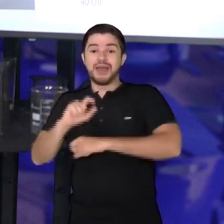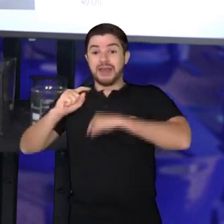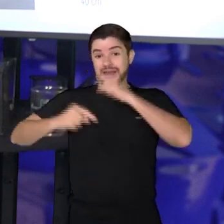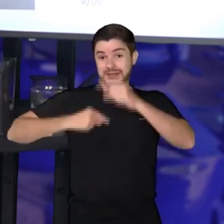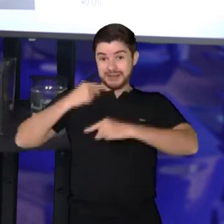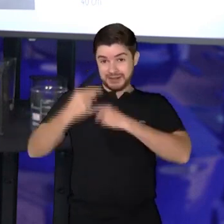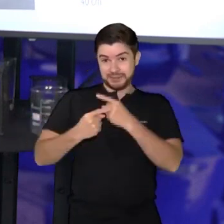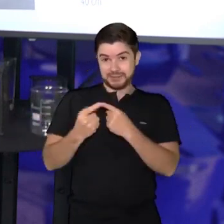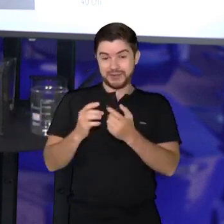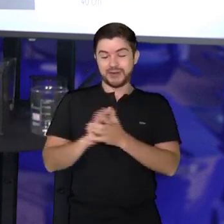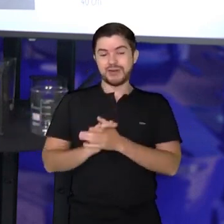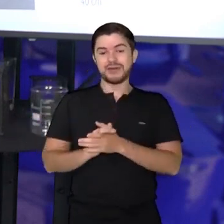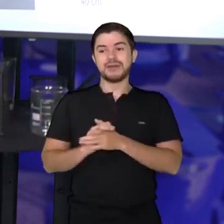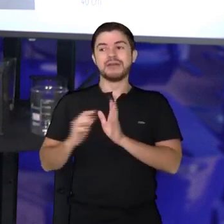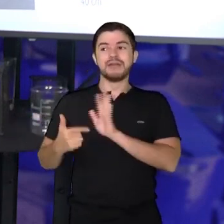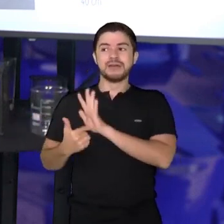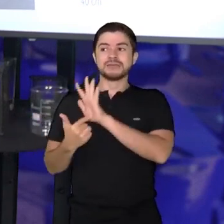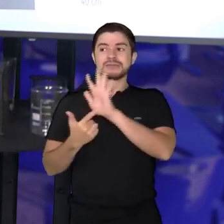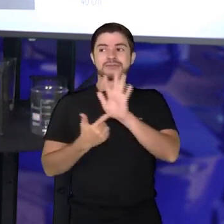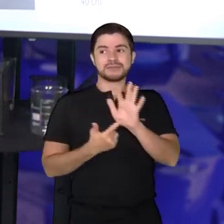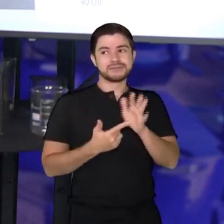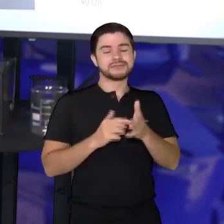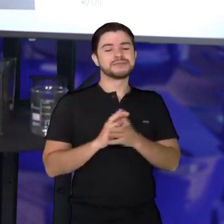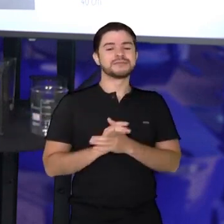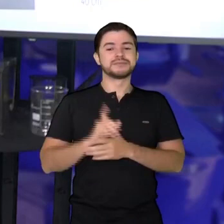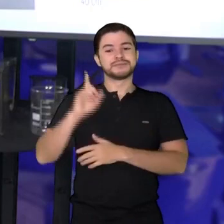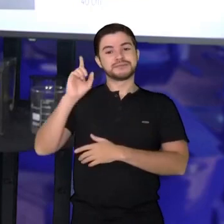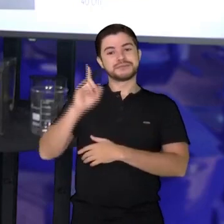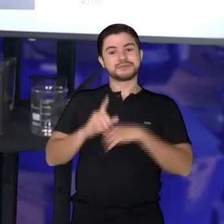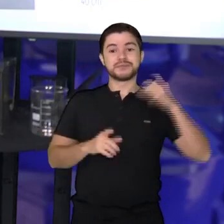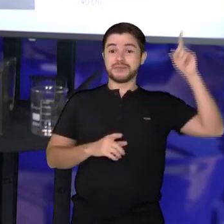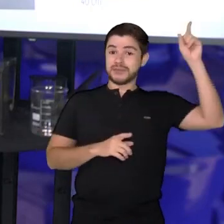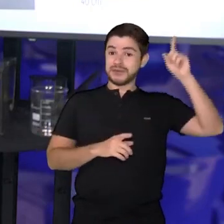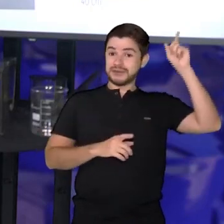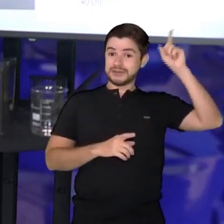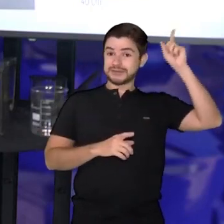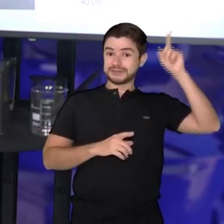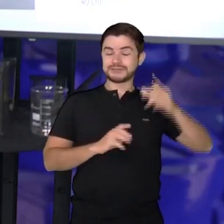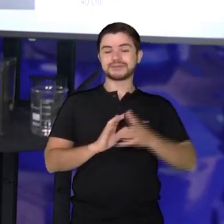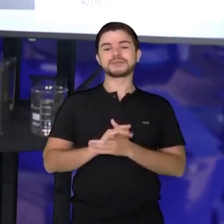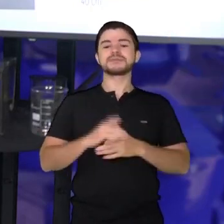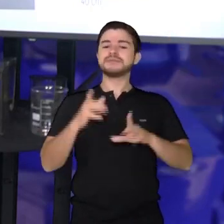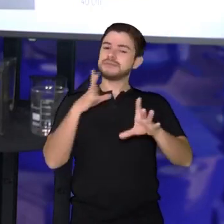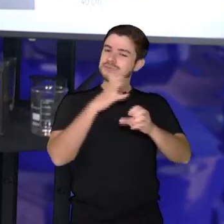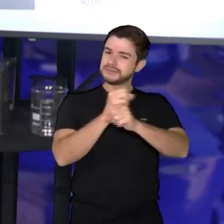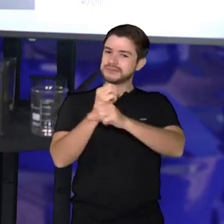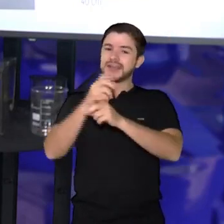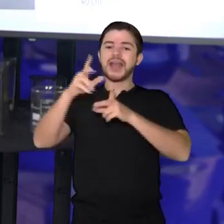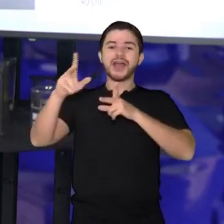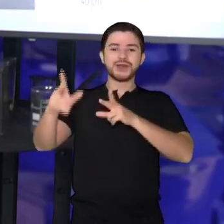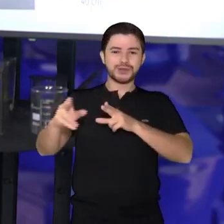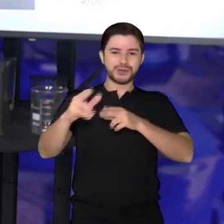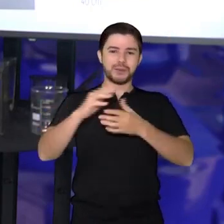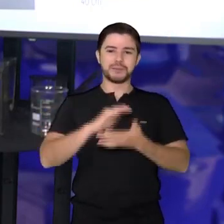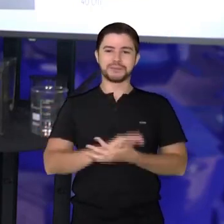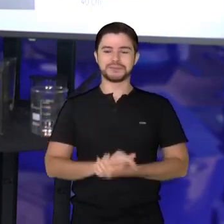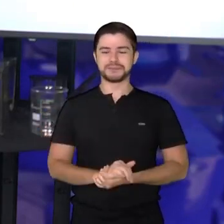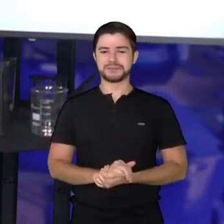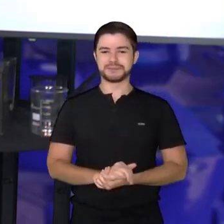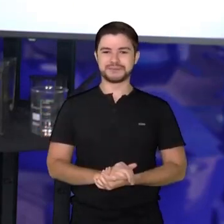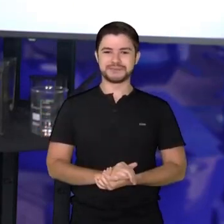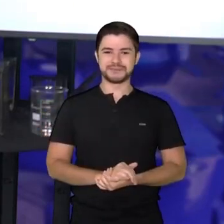seguida, passaremos para a segunda atividade ali da imagem para também fazer o mesmo processo de calcular o volume.